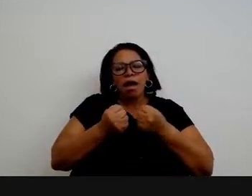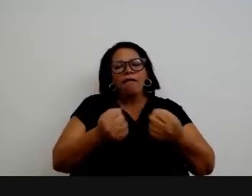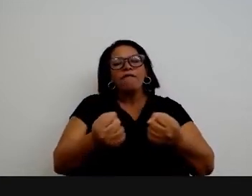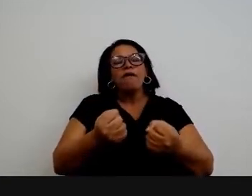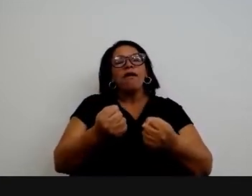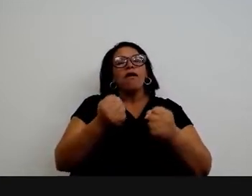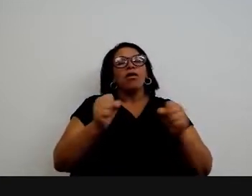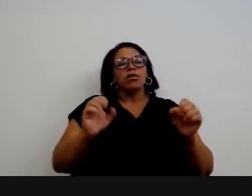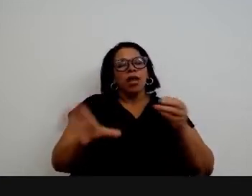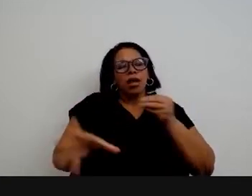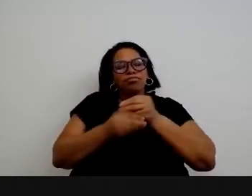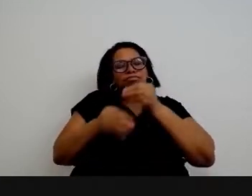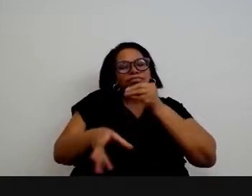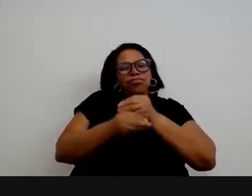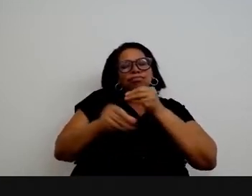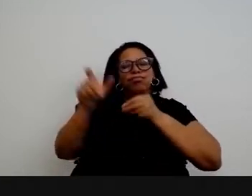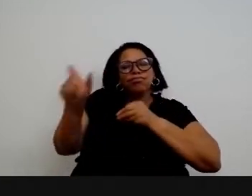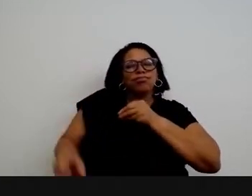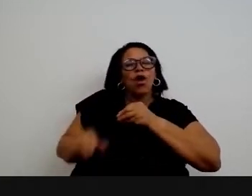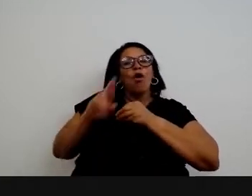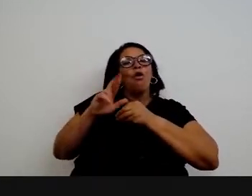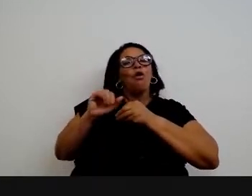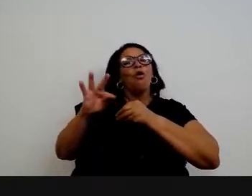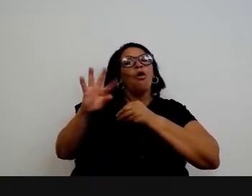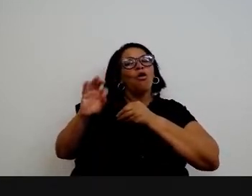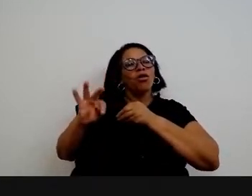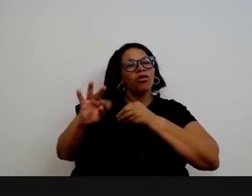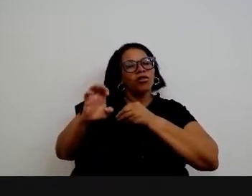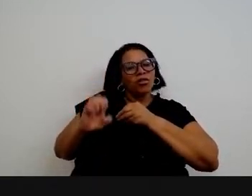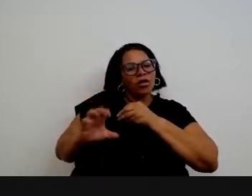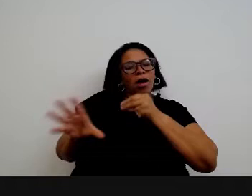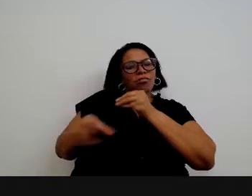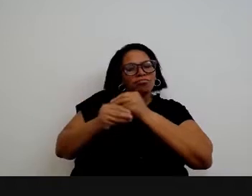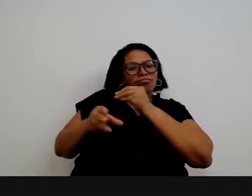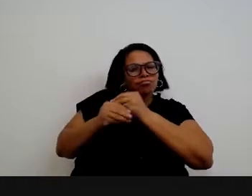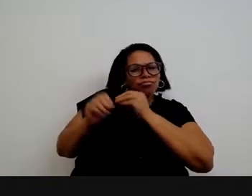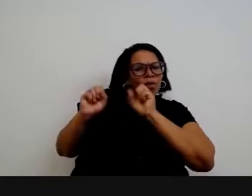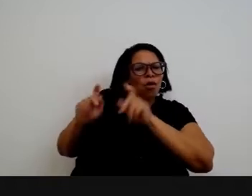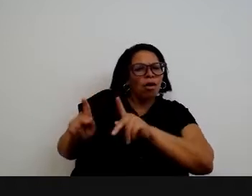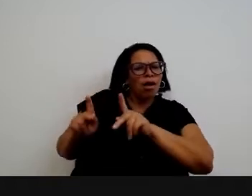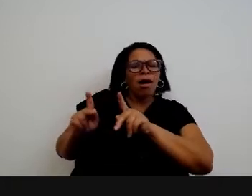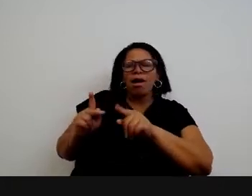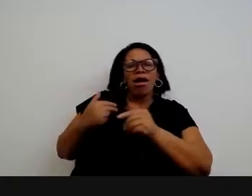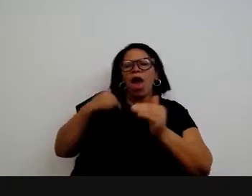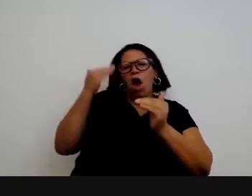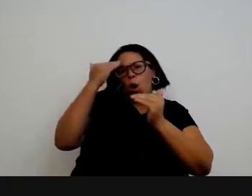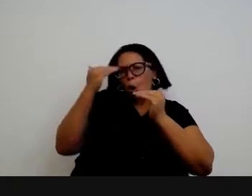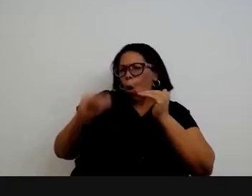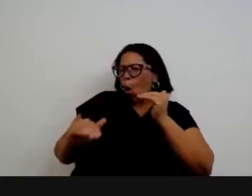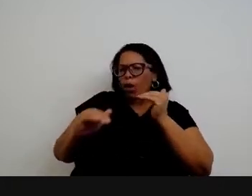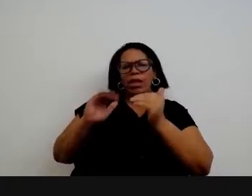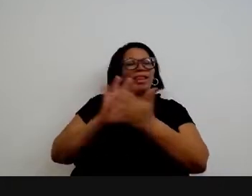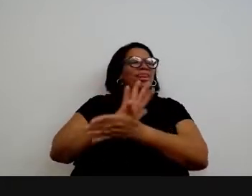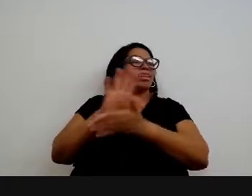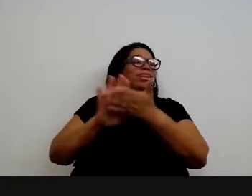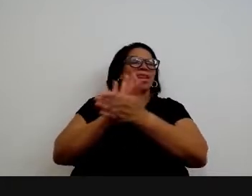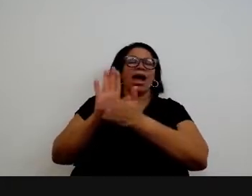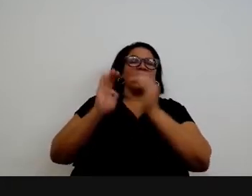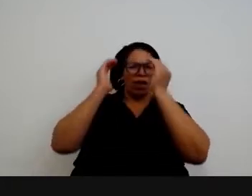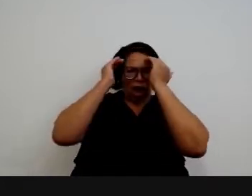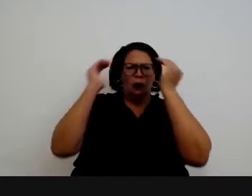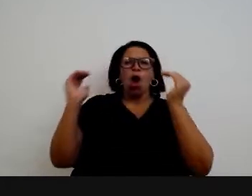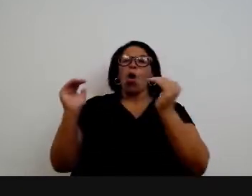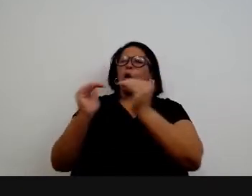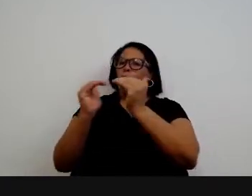ser complementar à fala da Ruth. Acho que não há nenhum ponto de divergência nesse caso, né? Claro que a gente